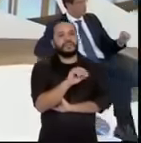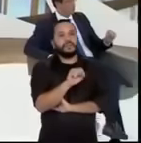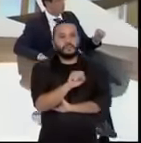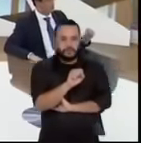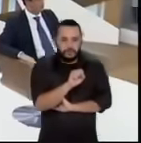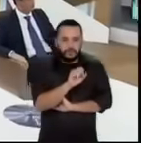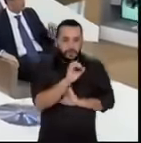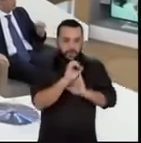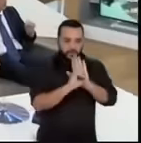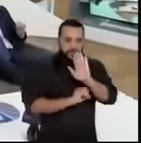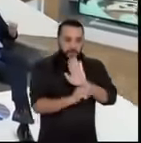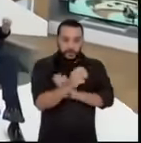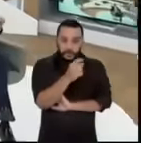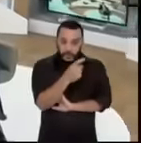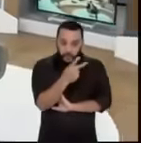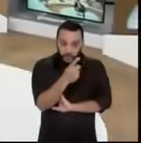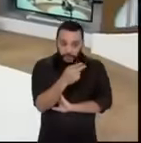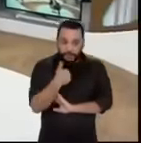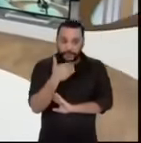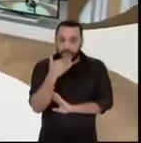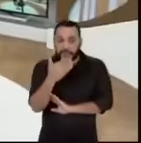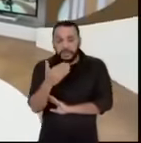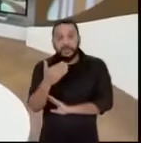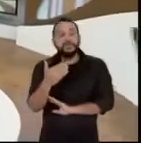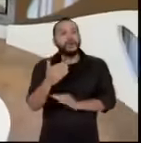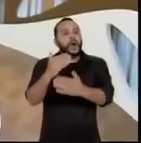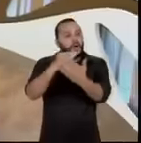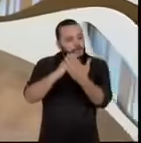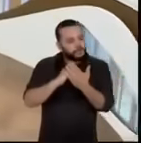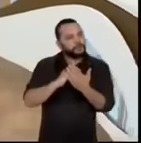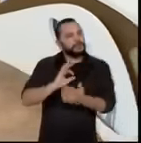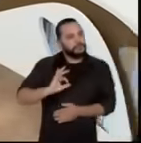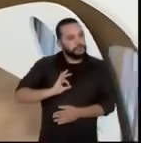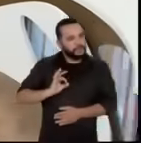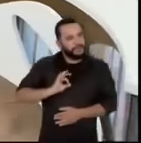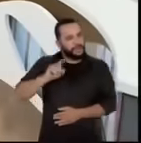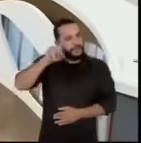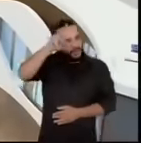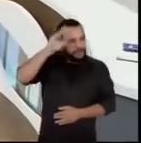pedindo apoio policial desde fevereiro para as nossas operações no estado do Pará.